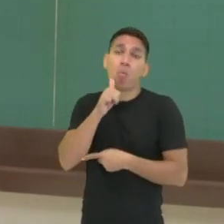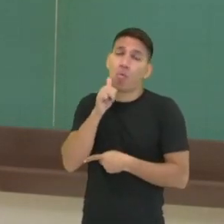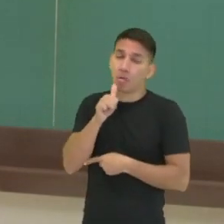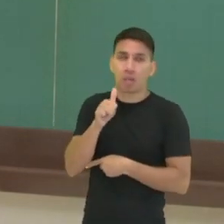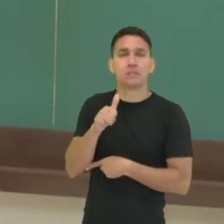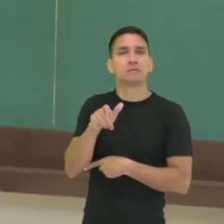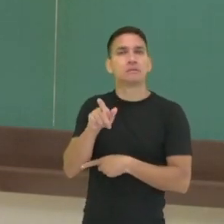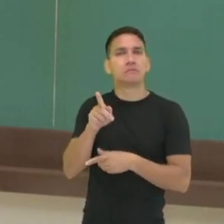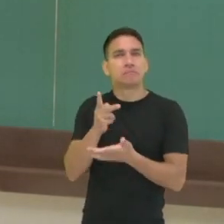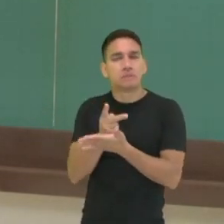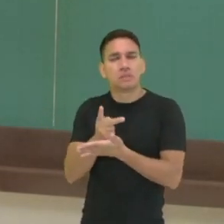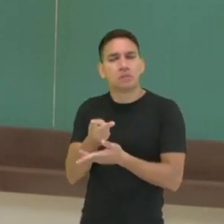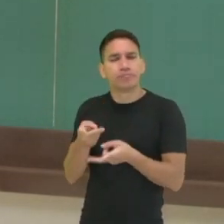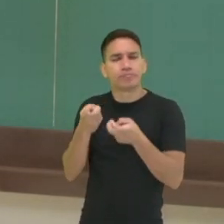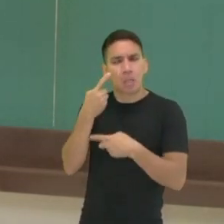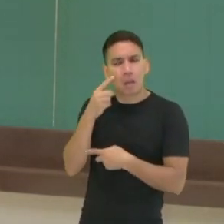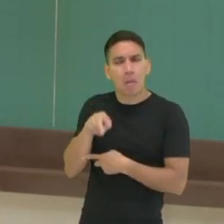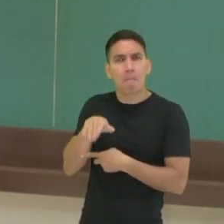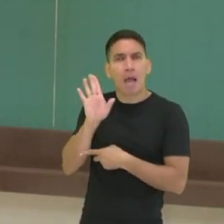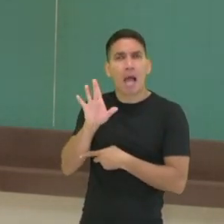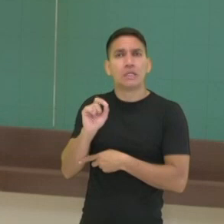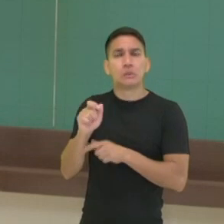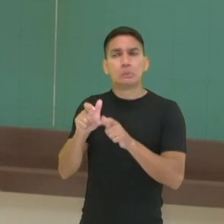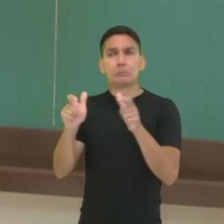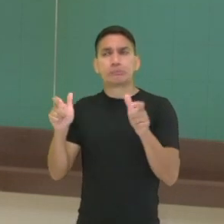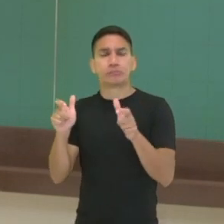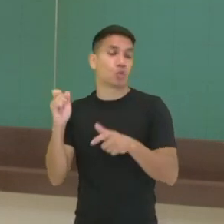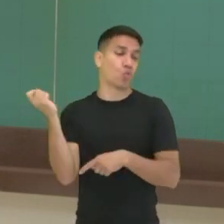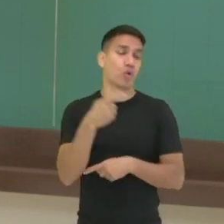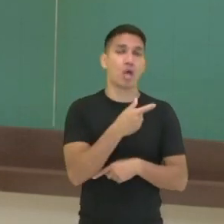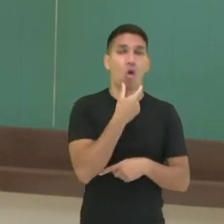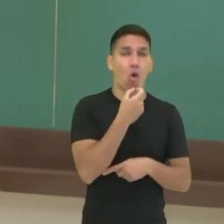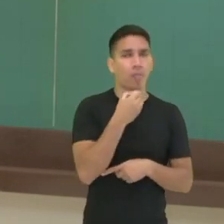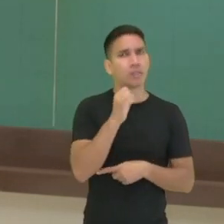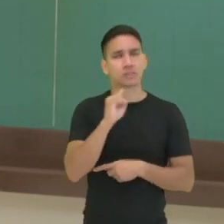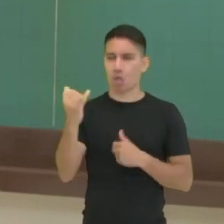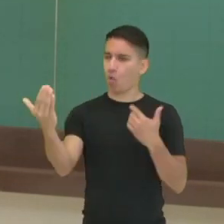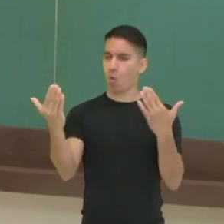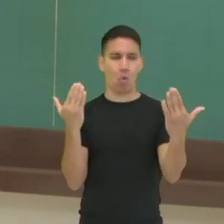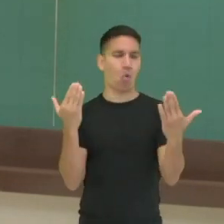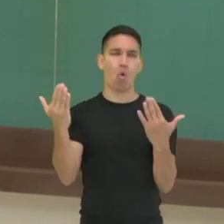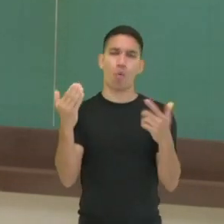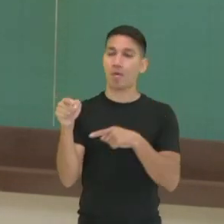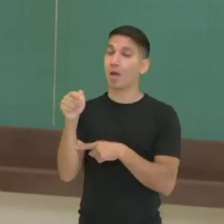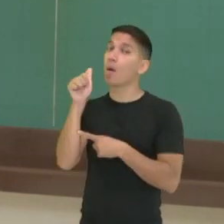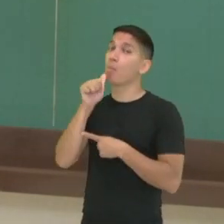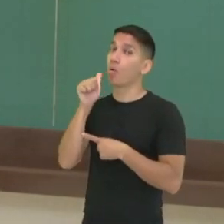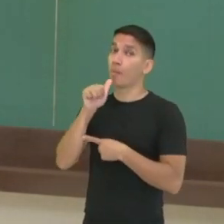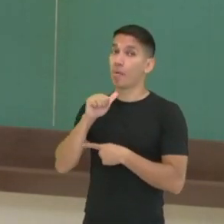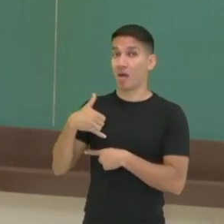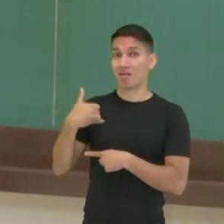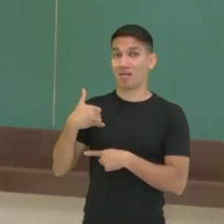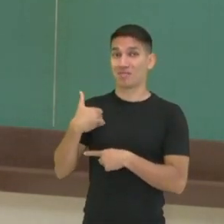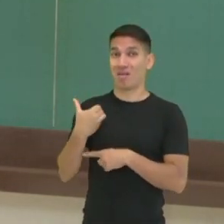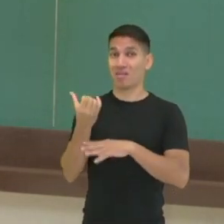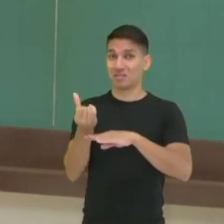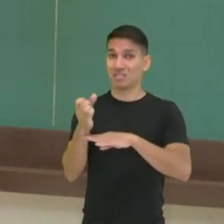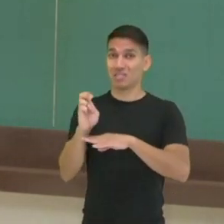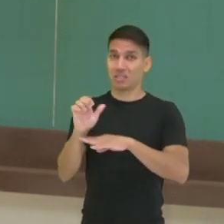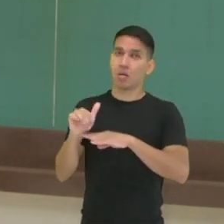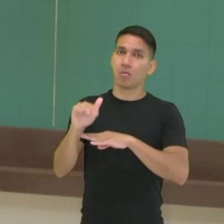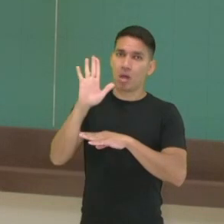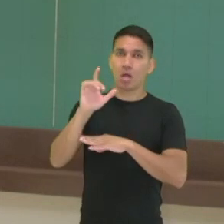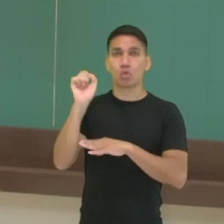doença. Então, se nós fizermos um comparativo entre homens e mulheres com idade mais